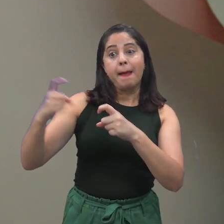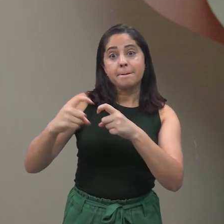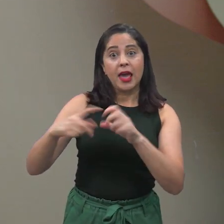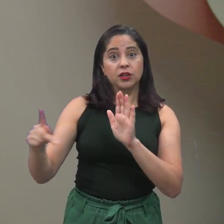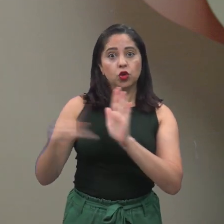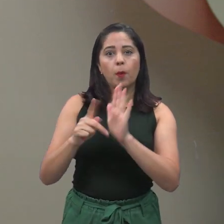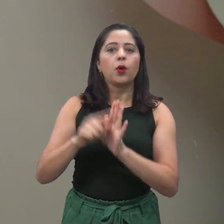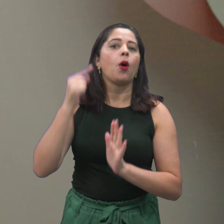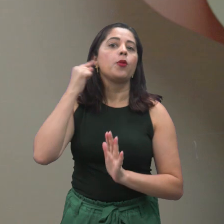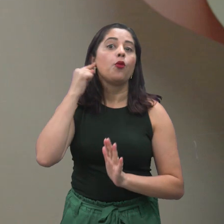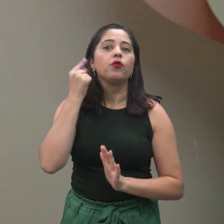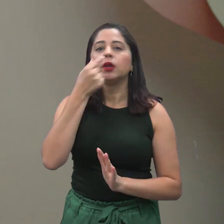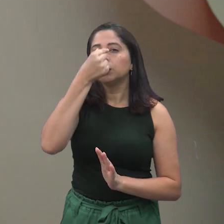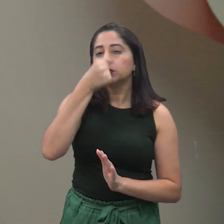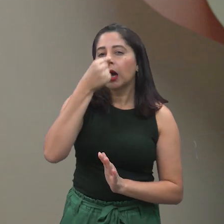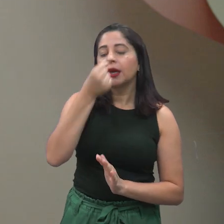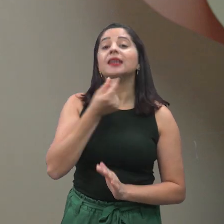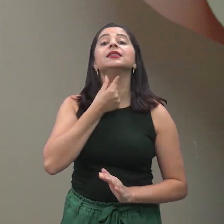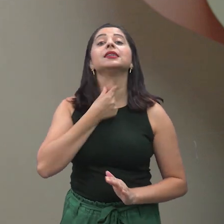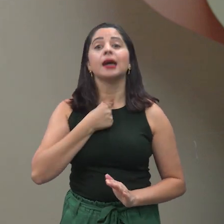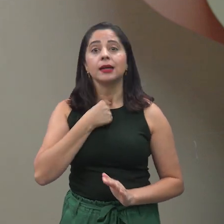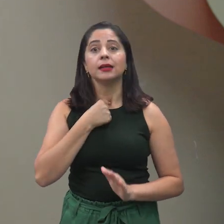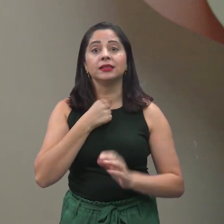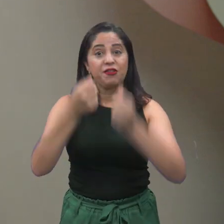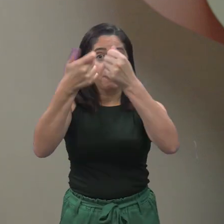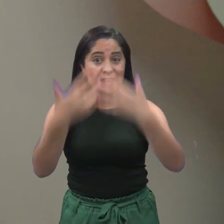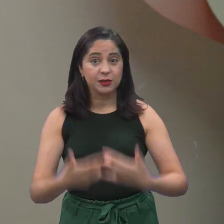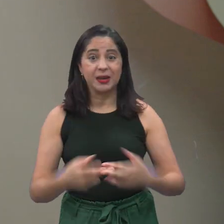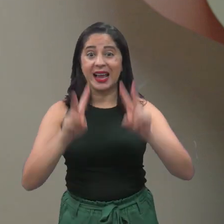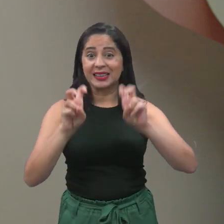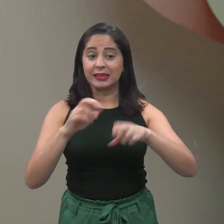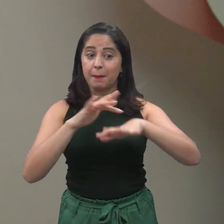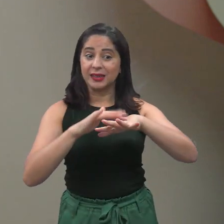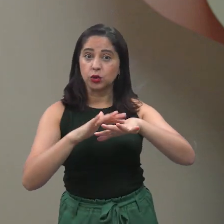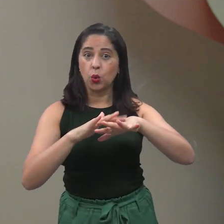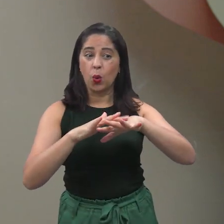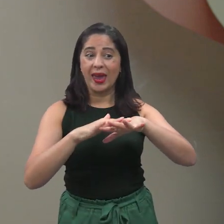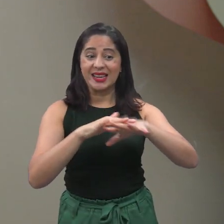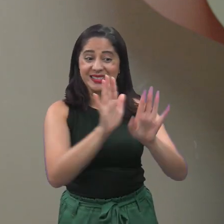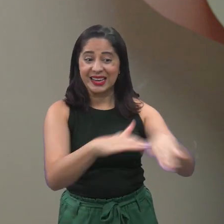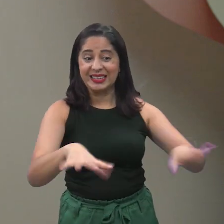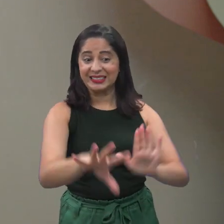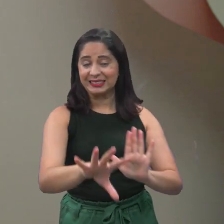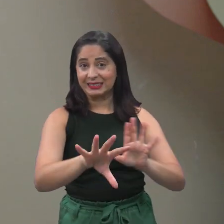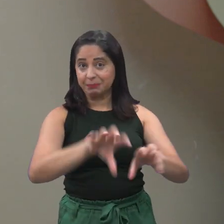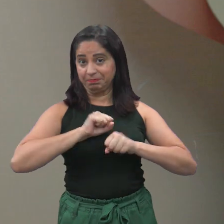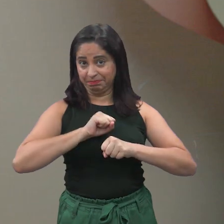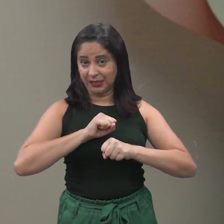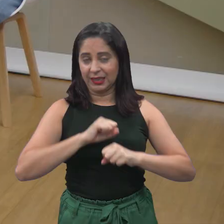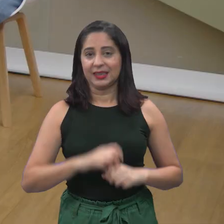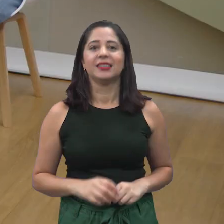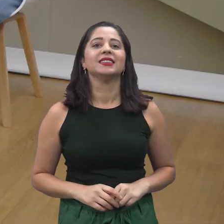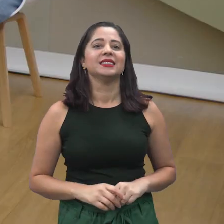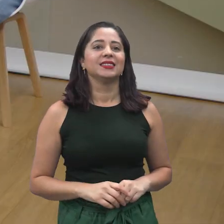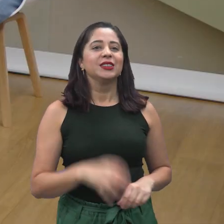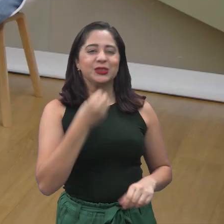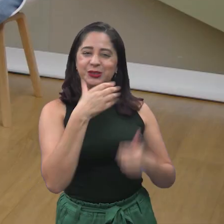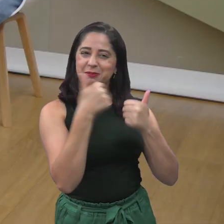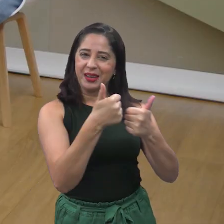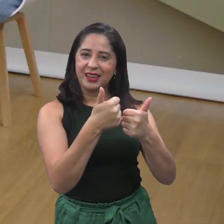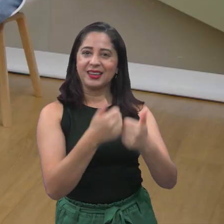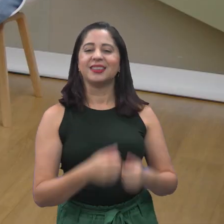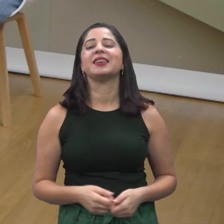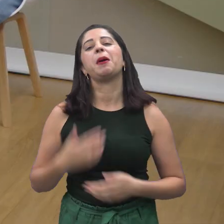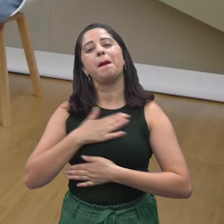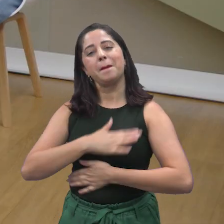doenças respiratórias que afetam as crianças, principalmente em idade escolar. Tudo bem, doutor? Tudo bem,